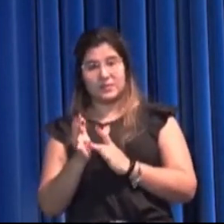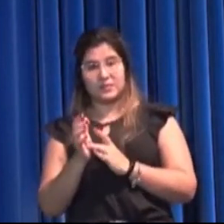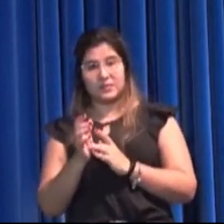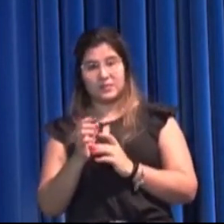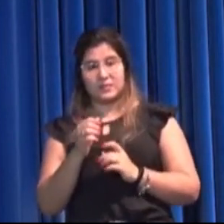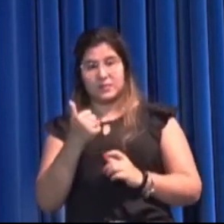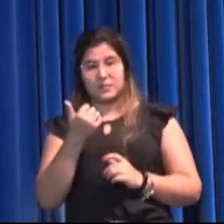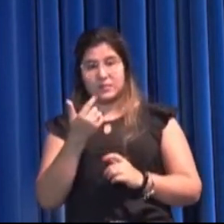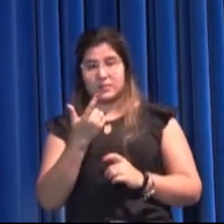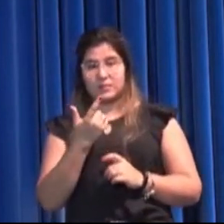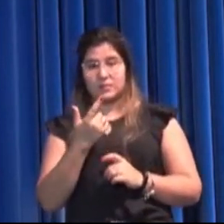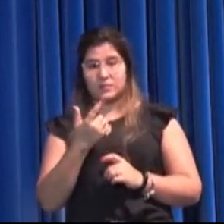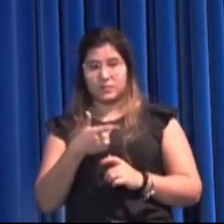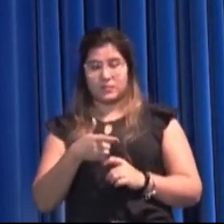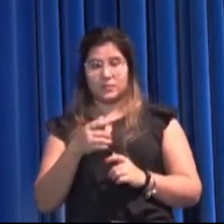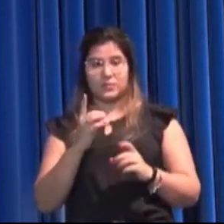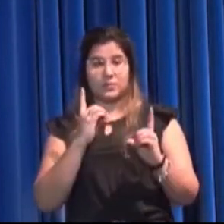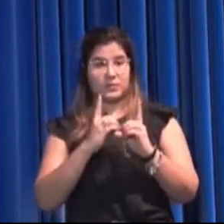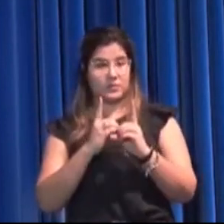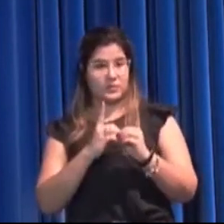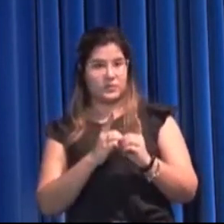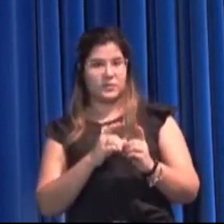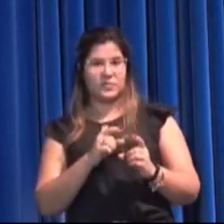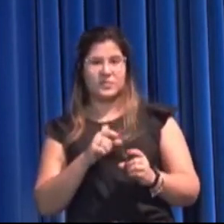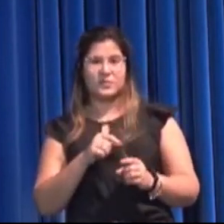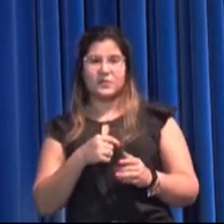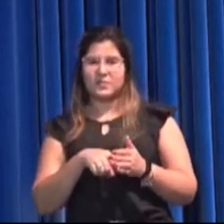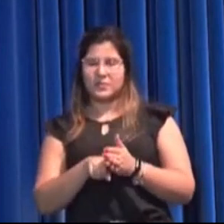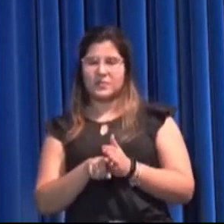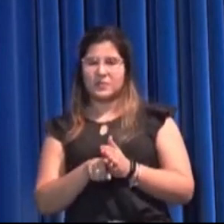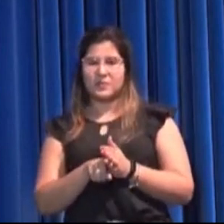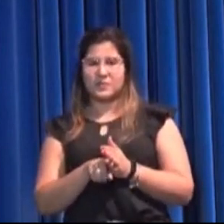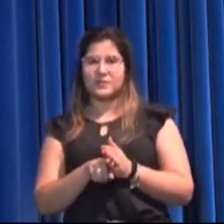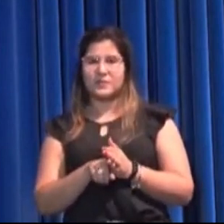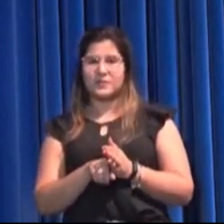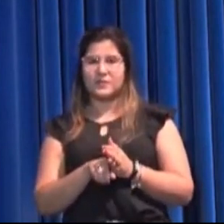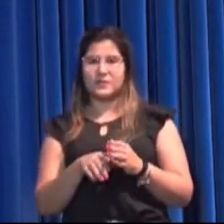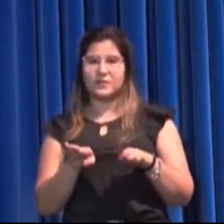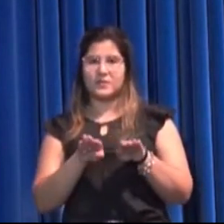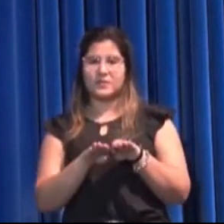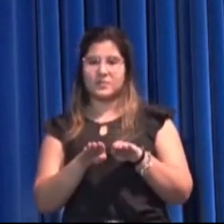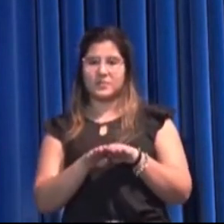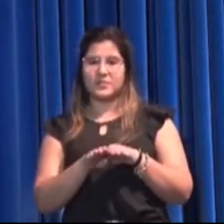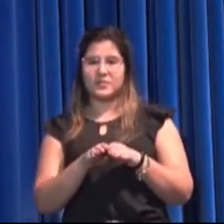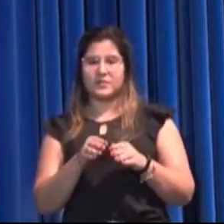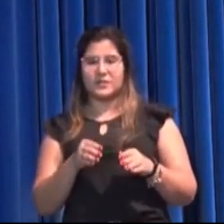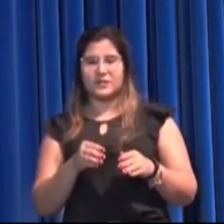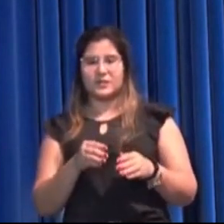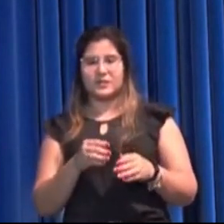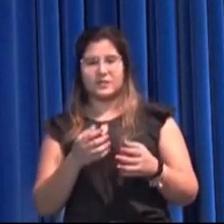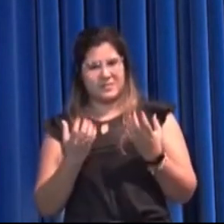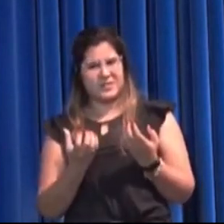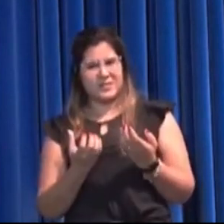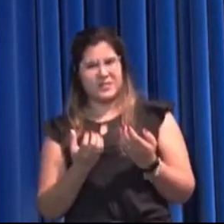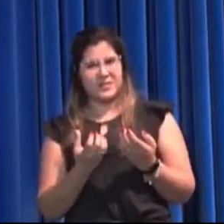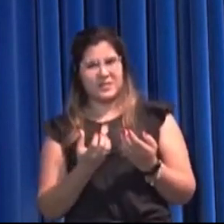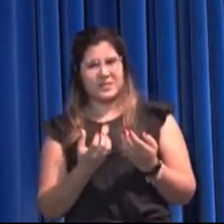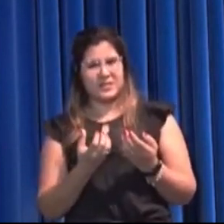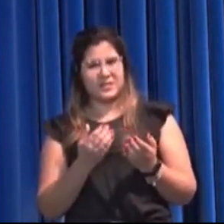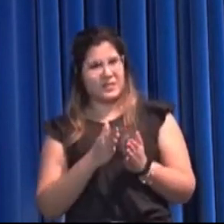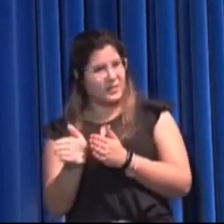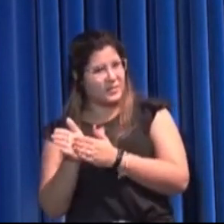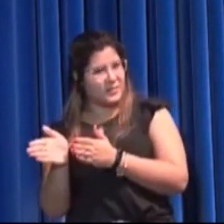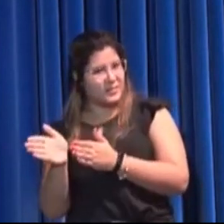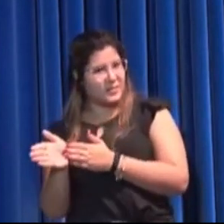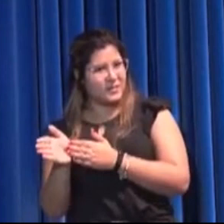12: porventura, quereis também vós outros retirar-vos? Respondeu-lhe Simão Pedro: